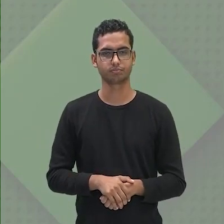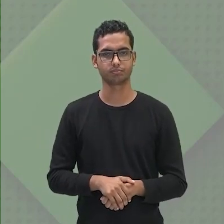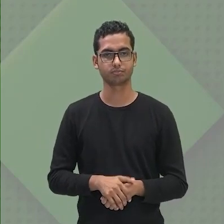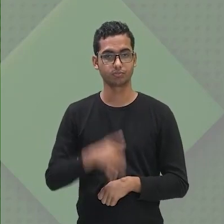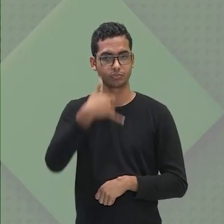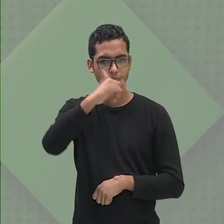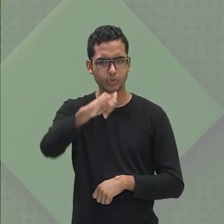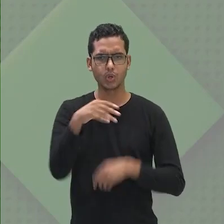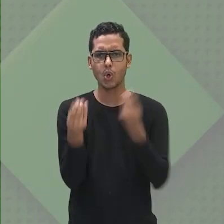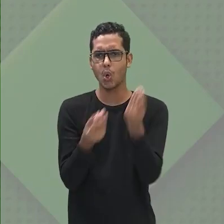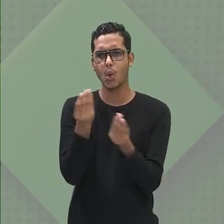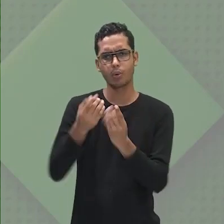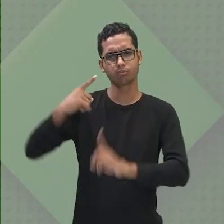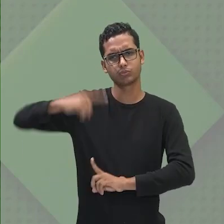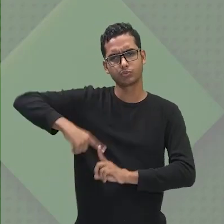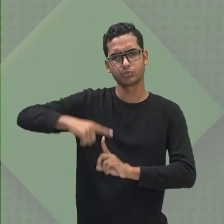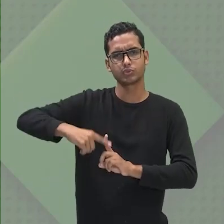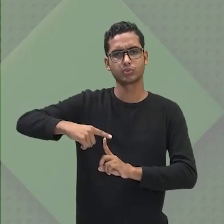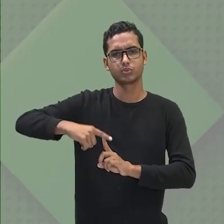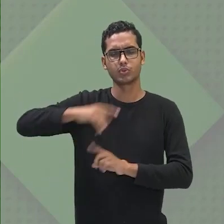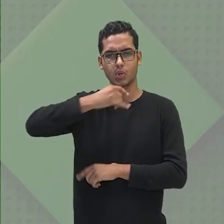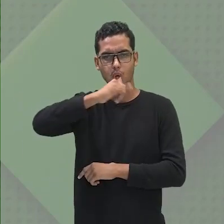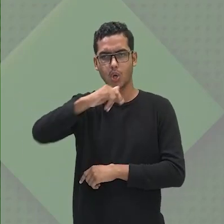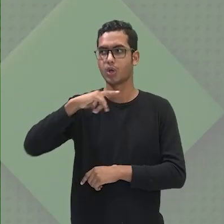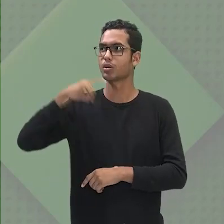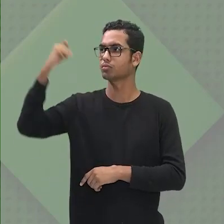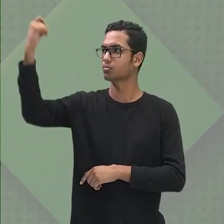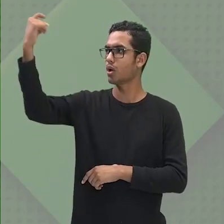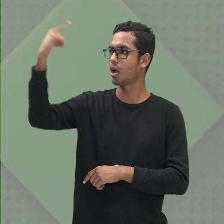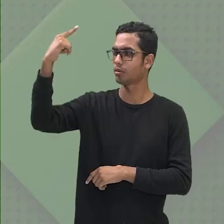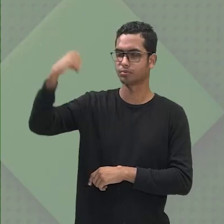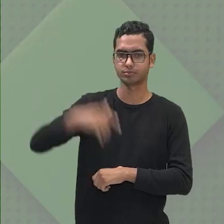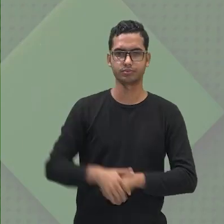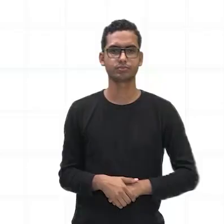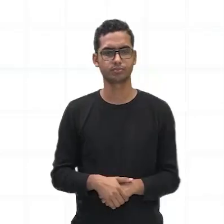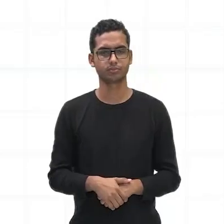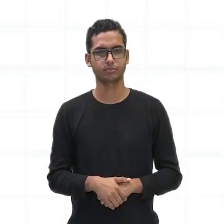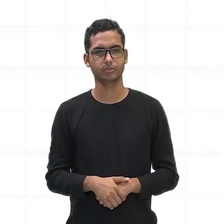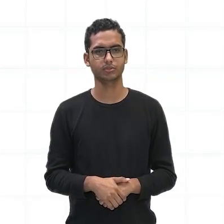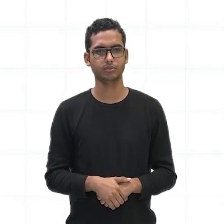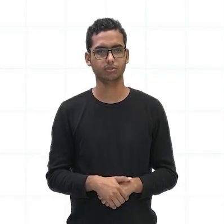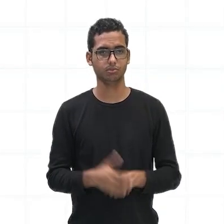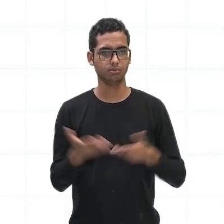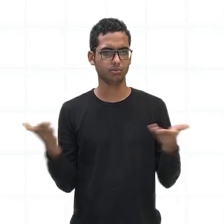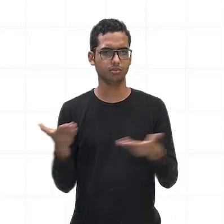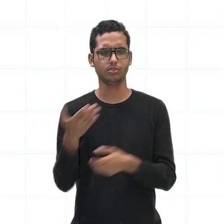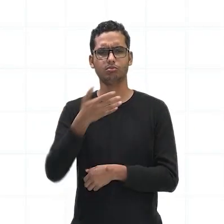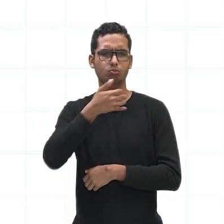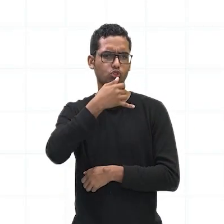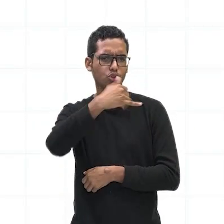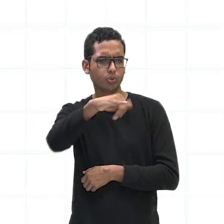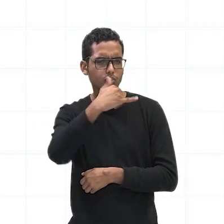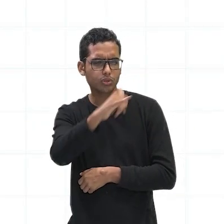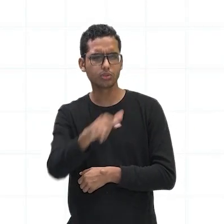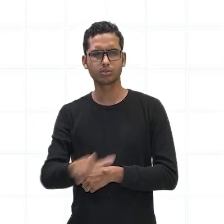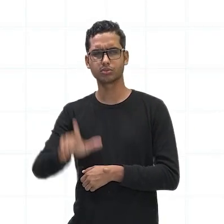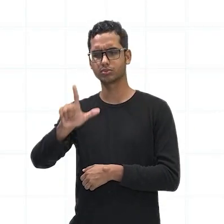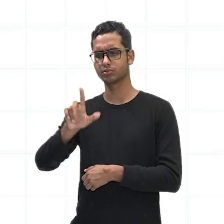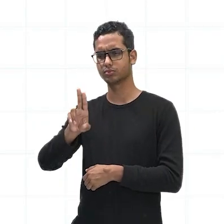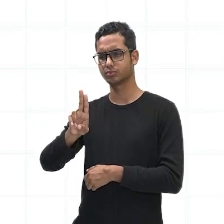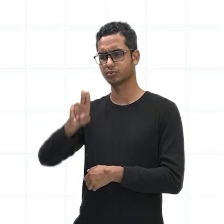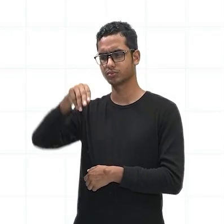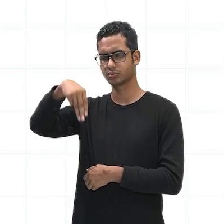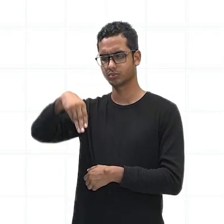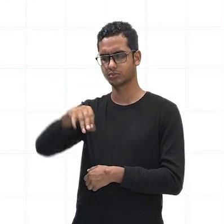uma fonte, né, principal ali no caso o Sol. Na energia luminosa incandescente, a gente vai ver o que acontece nesse